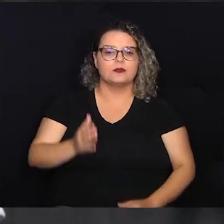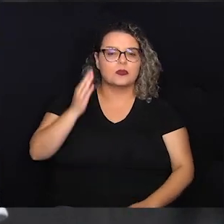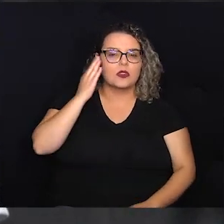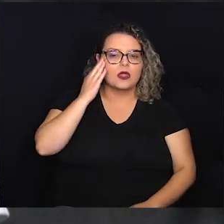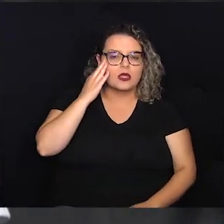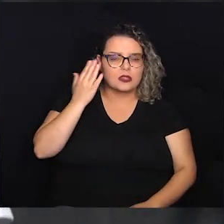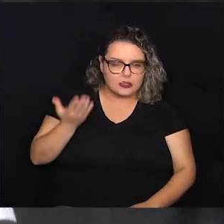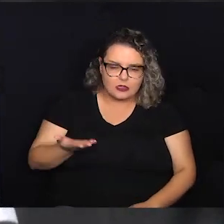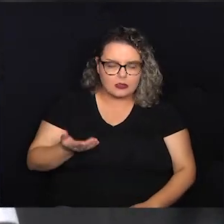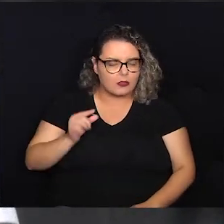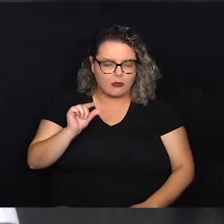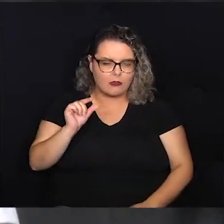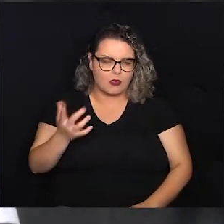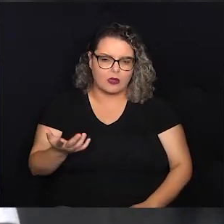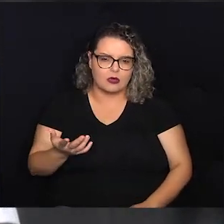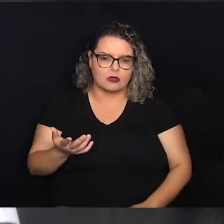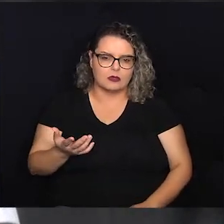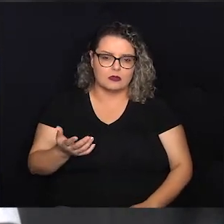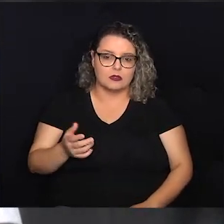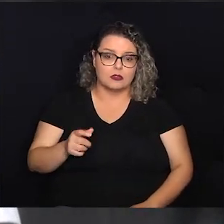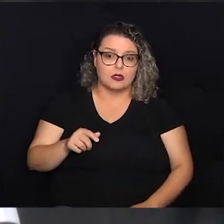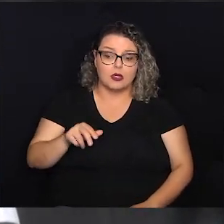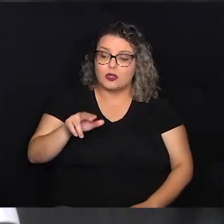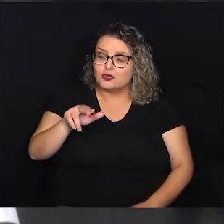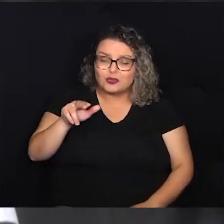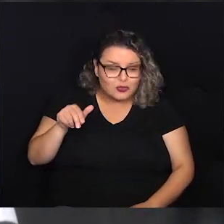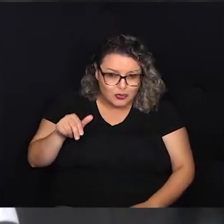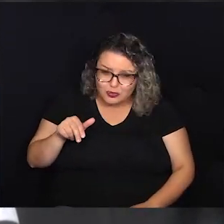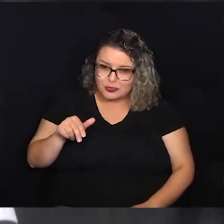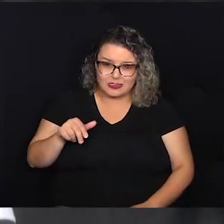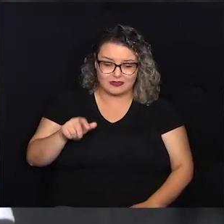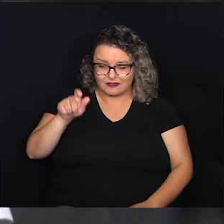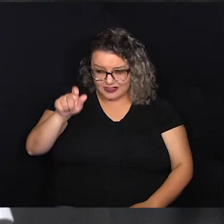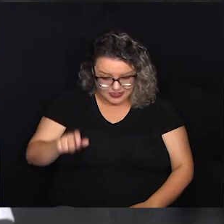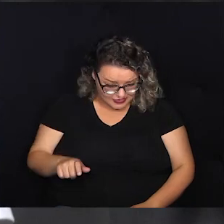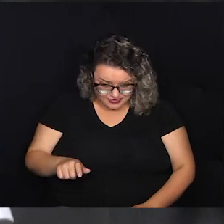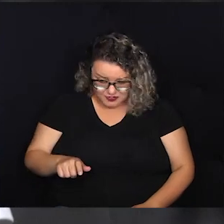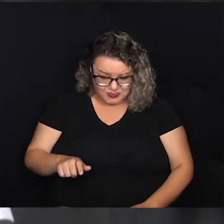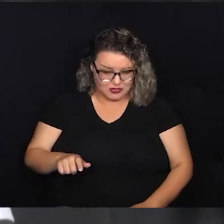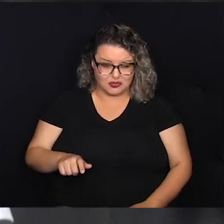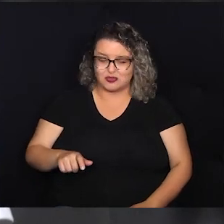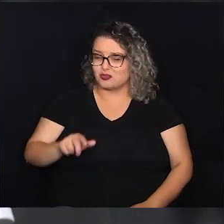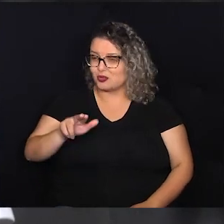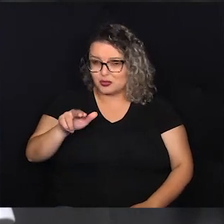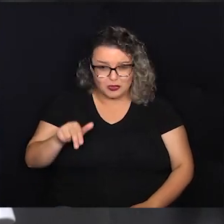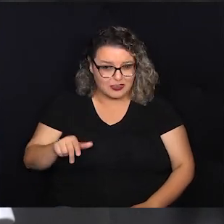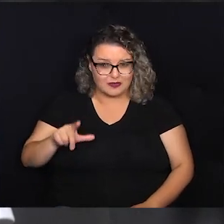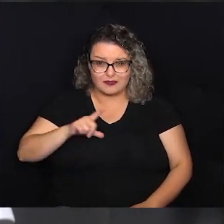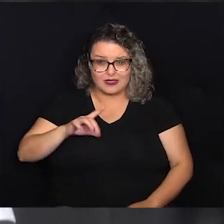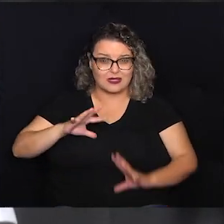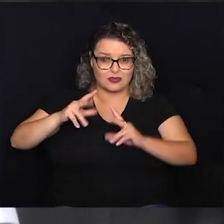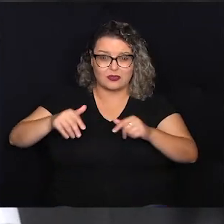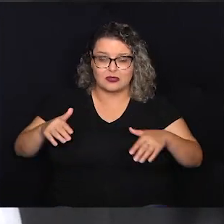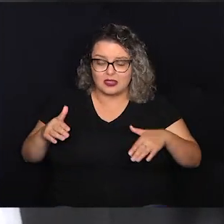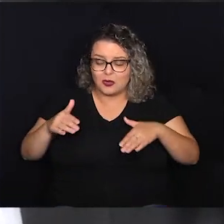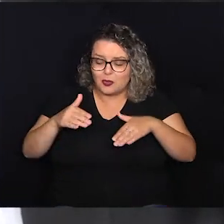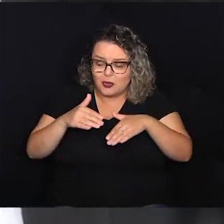a principal delas, é entender um pouco, por mais que você seja, nunca vai ser, a